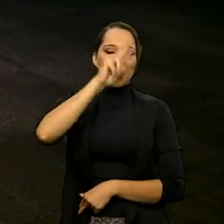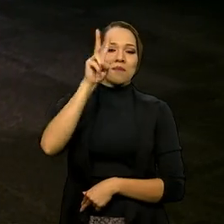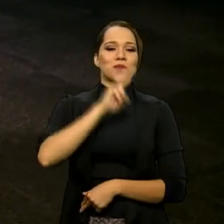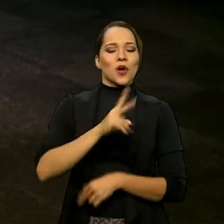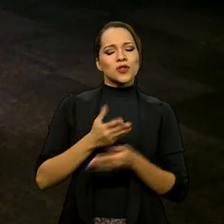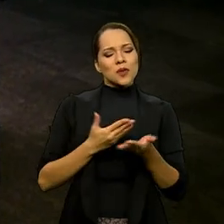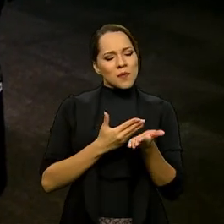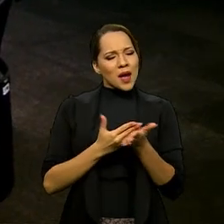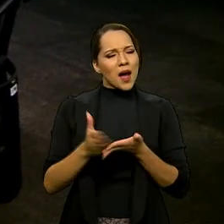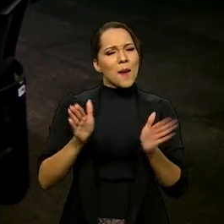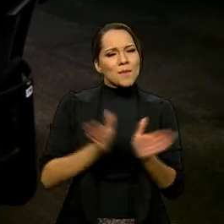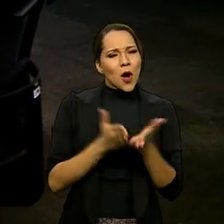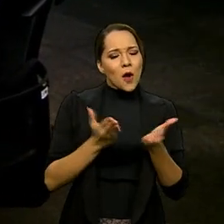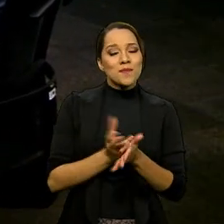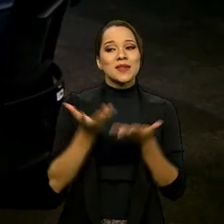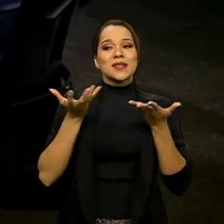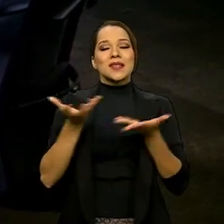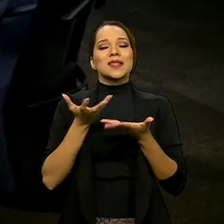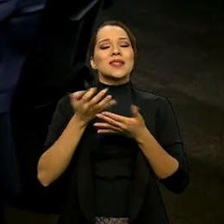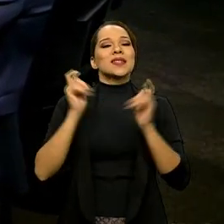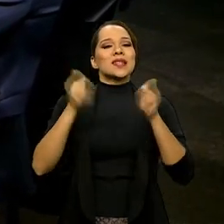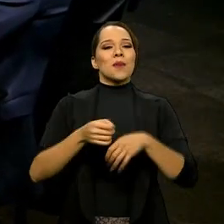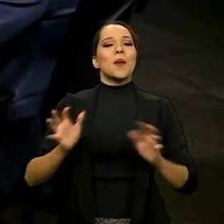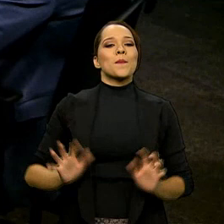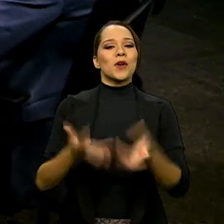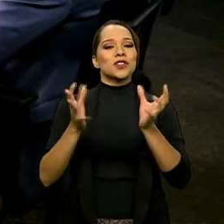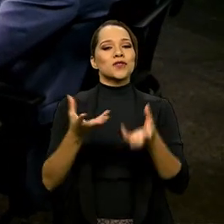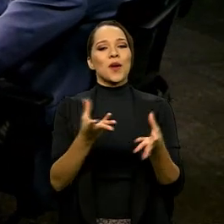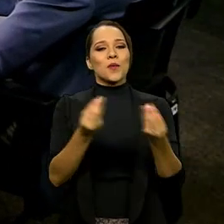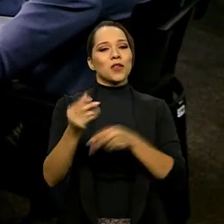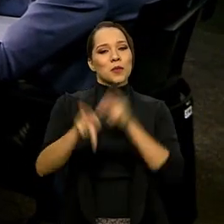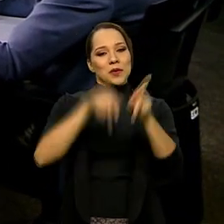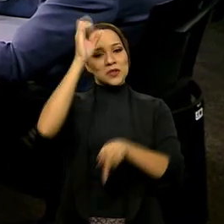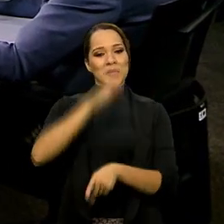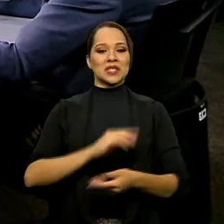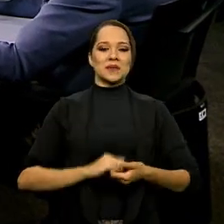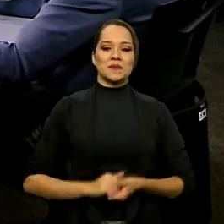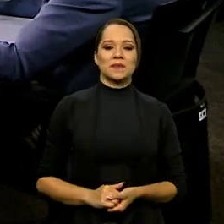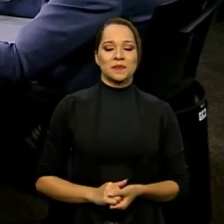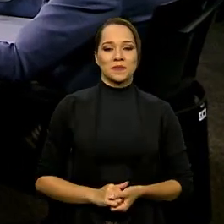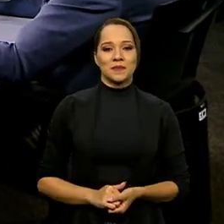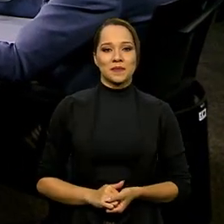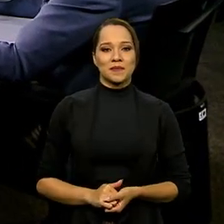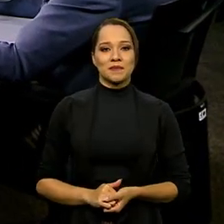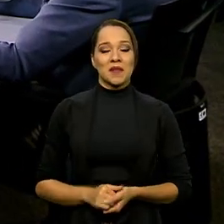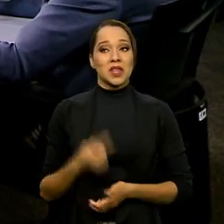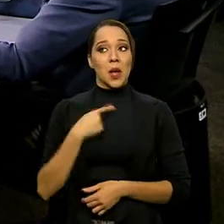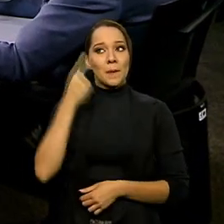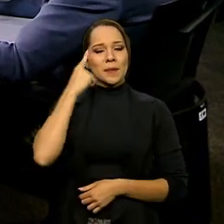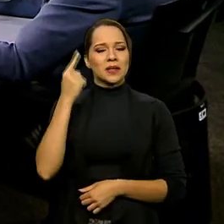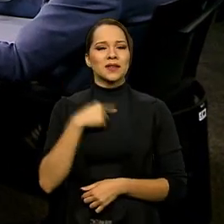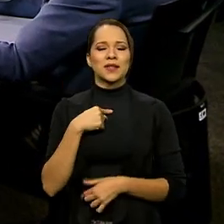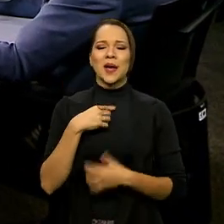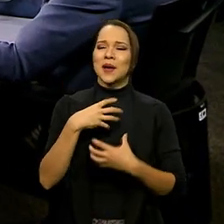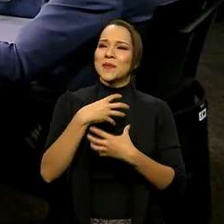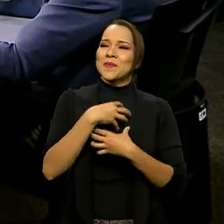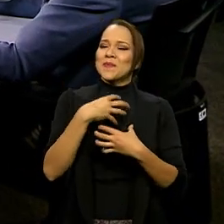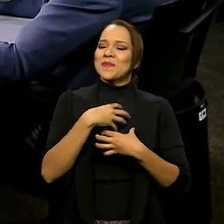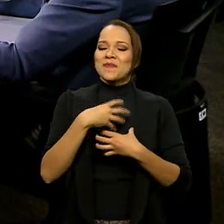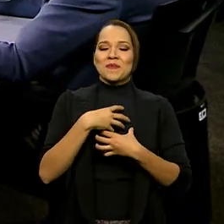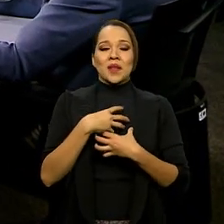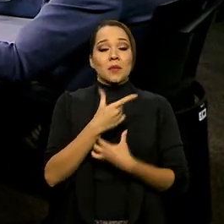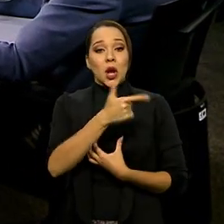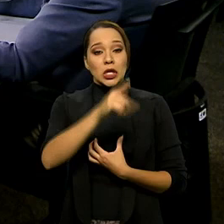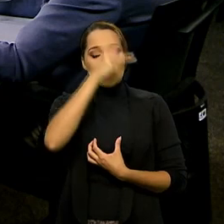origem pobre e disse esperar que a façanha possa motivar muitos brasileiros. Ah, eu acho que isso serve de inspiração, né, para